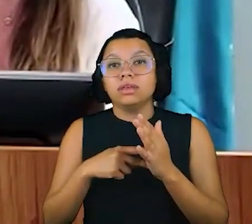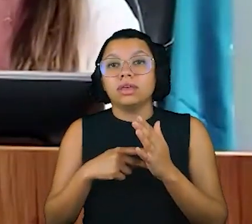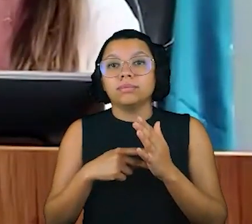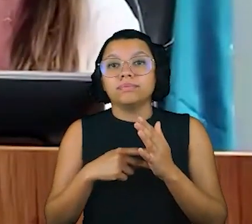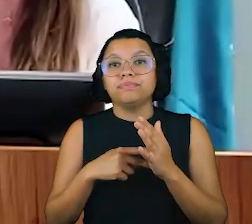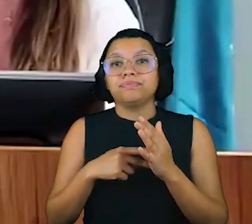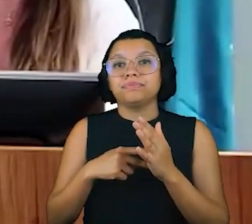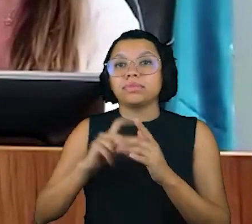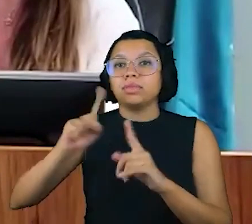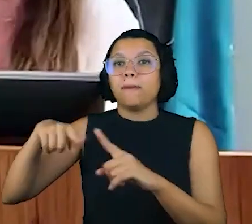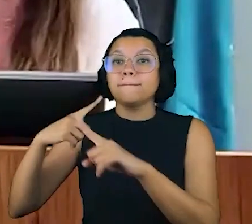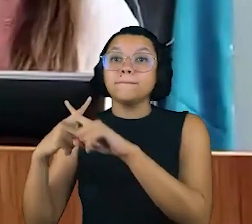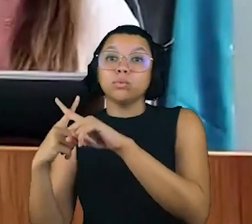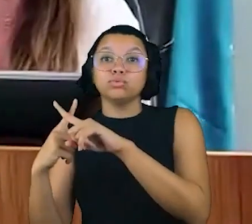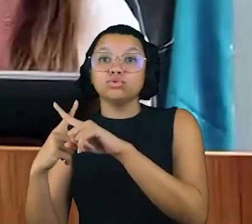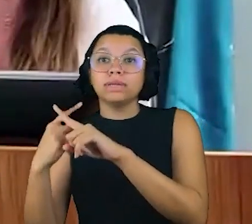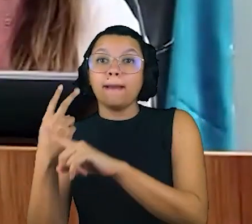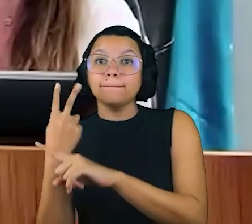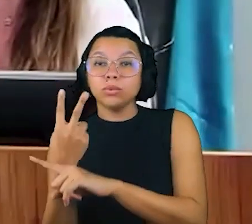significa